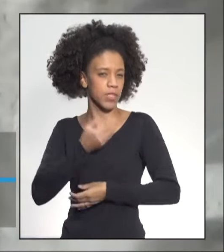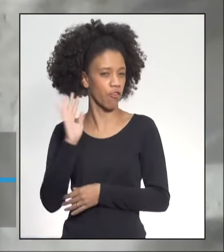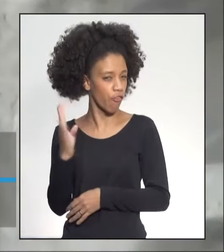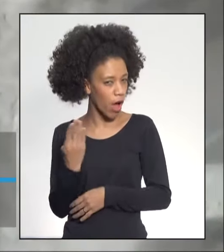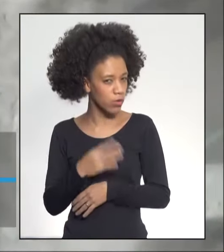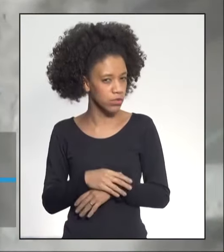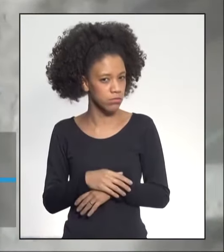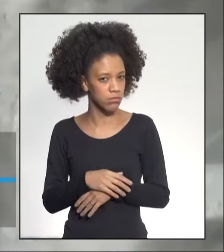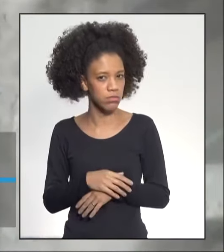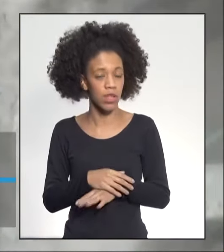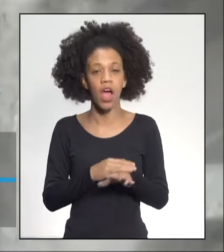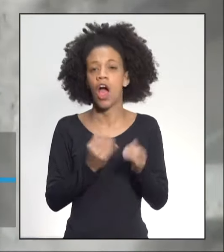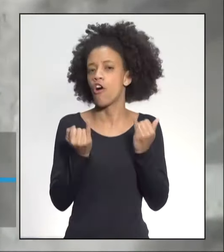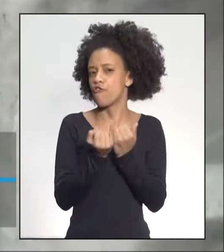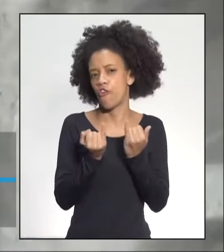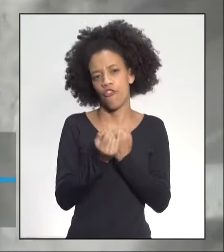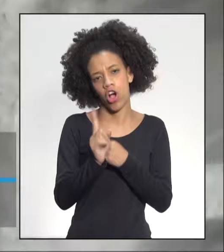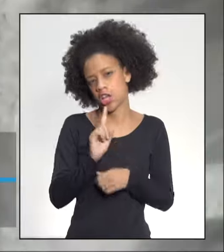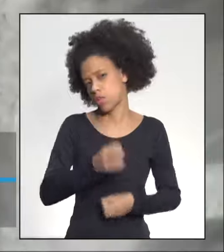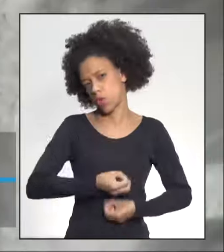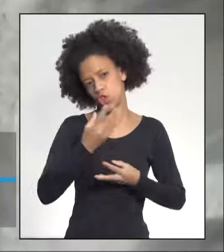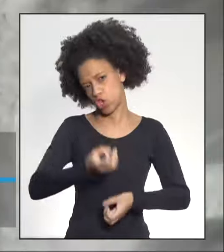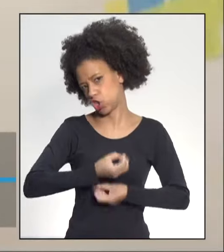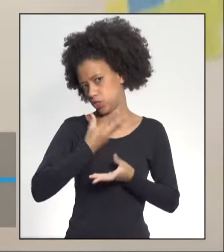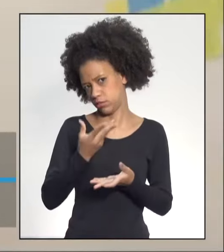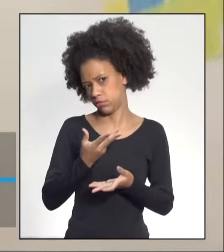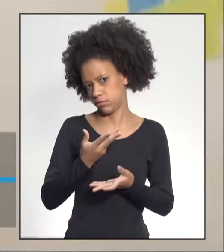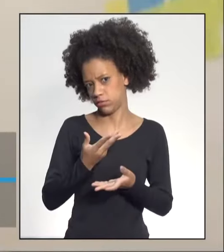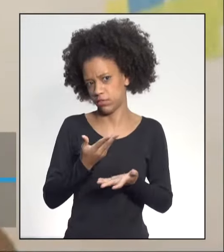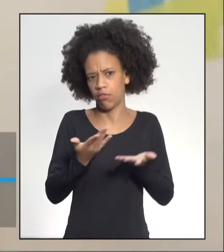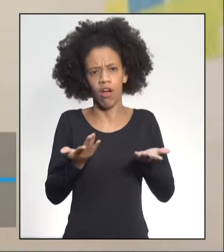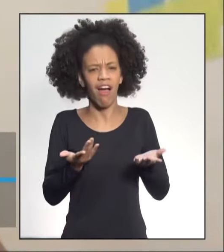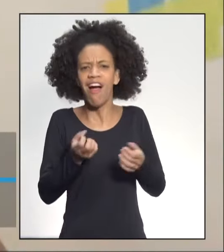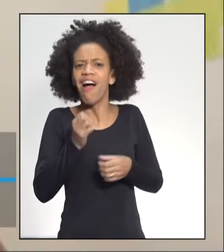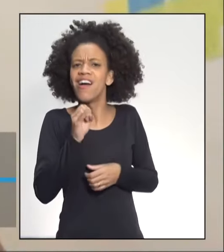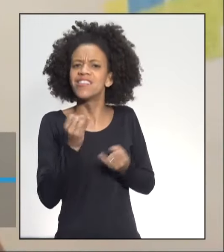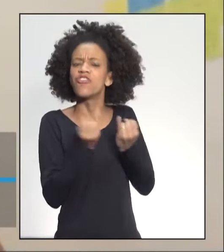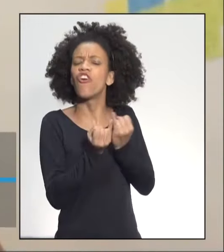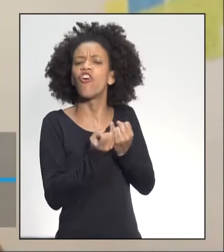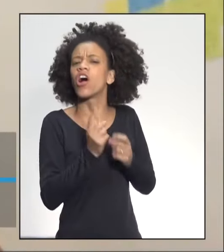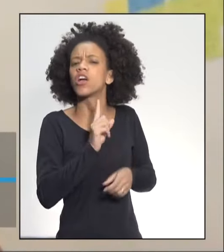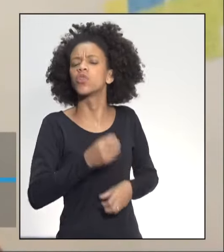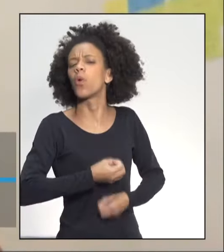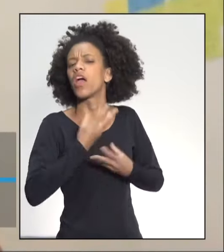falou que fofoca não é notícia. Mônica, se fofoca não é notícia, o que é?